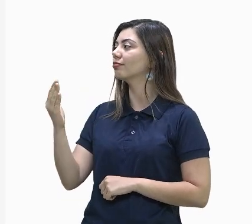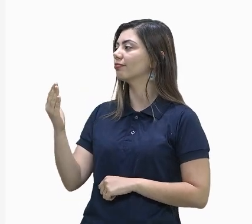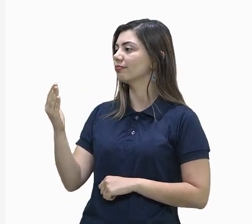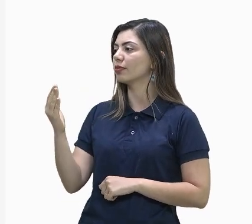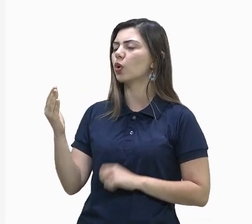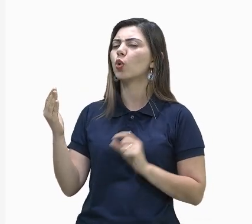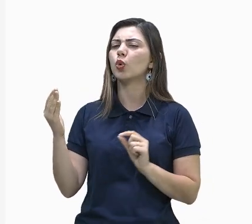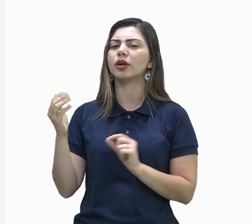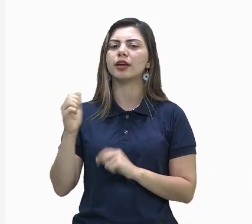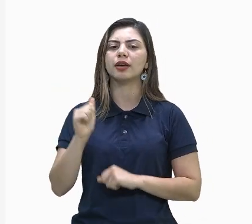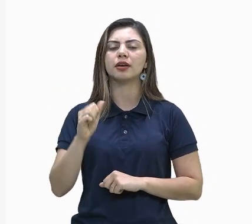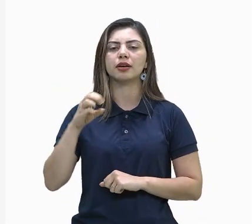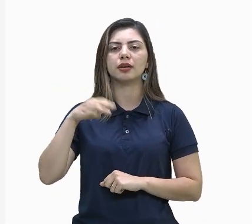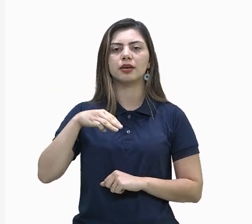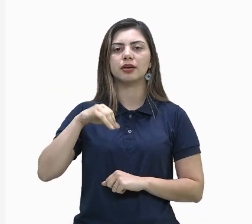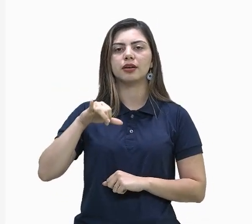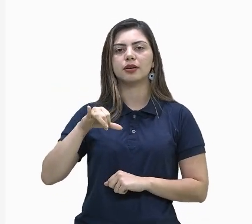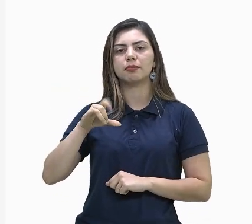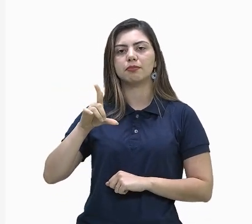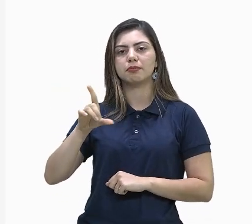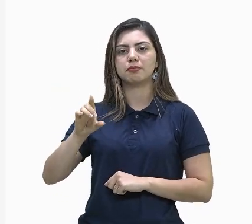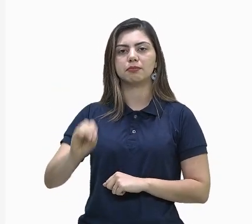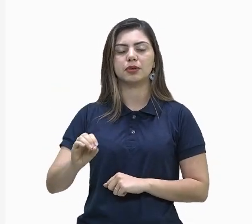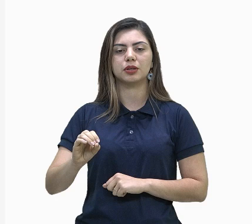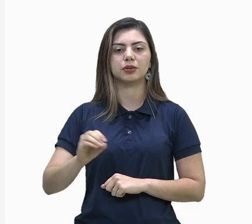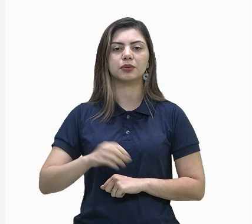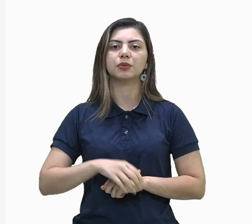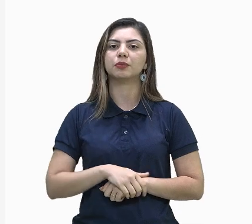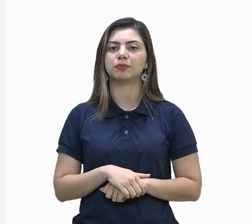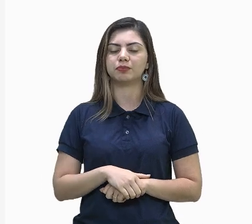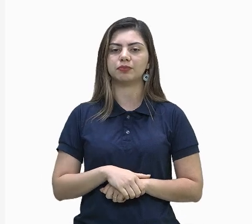amido, gente, também é um